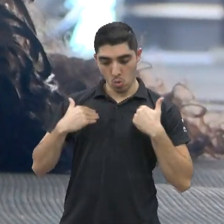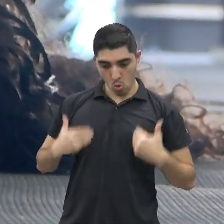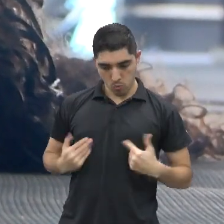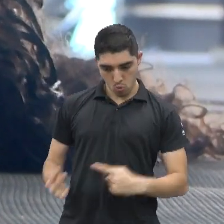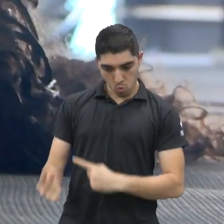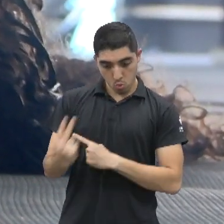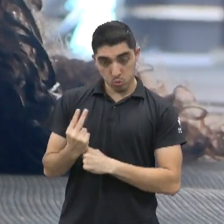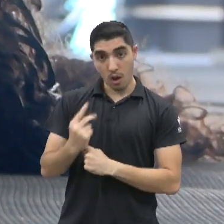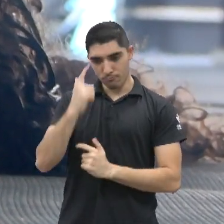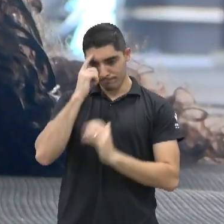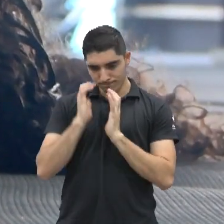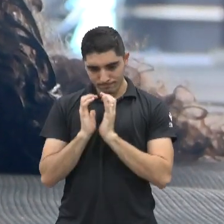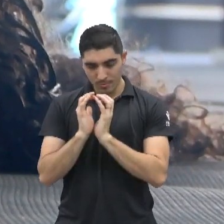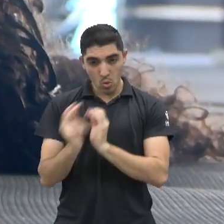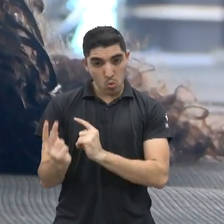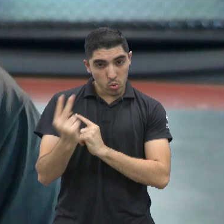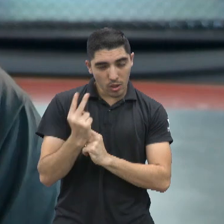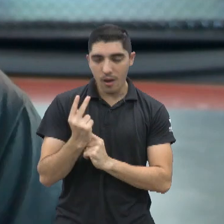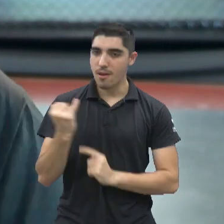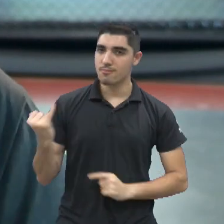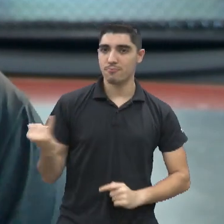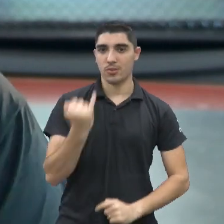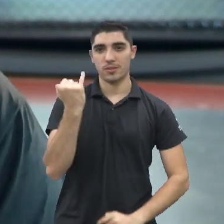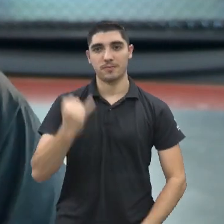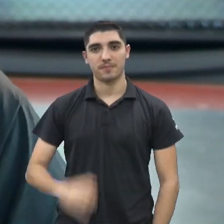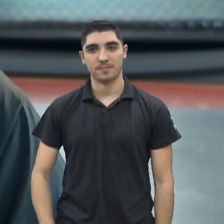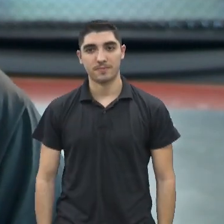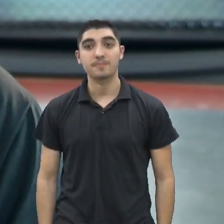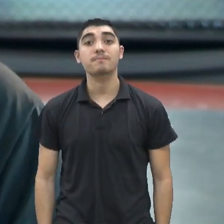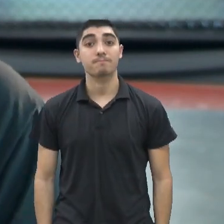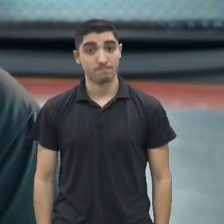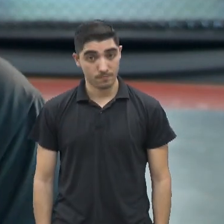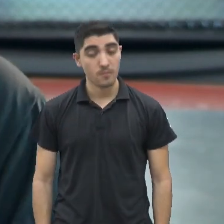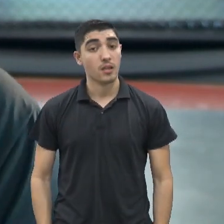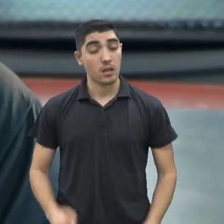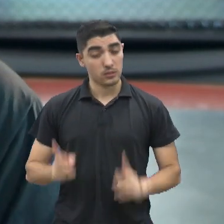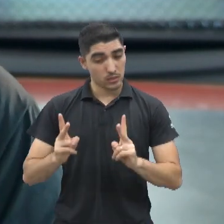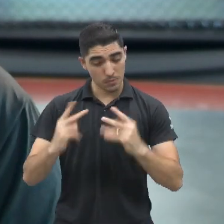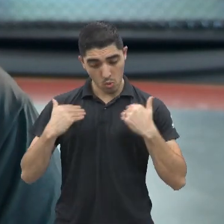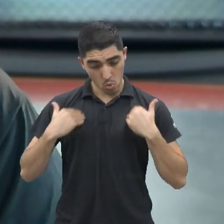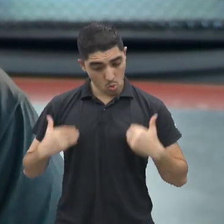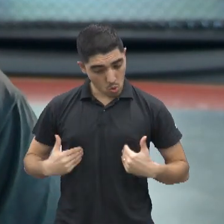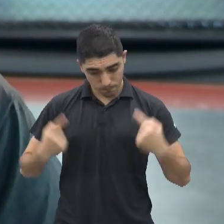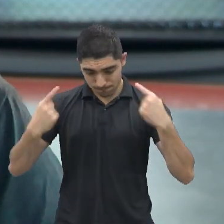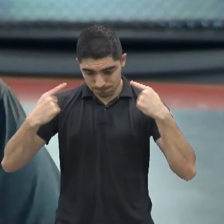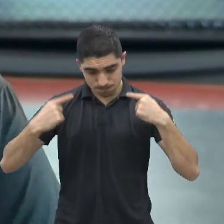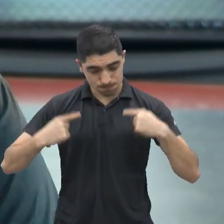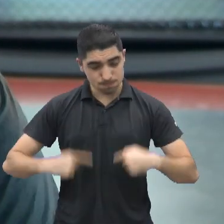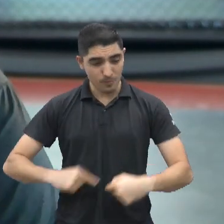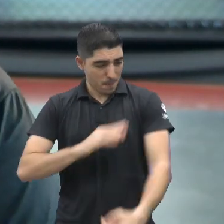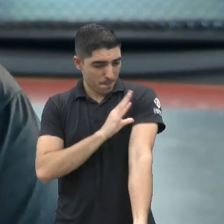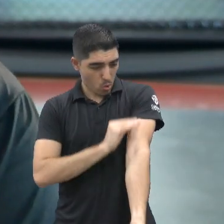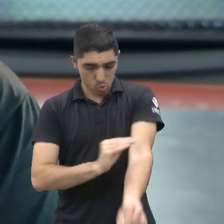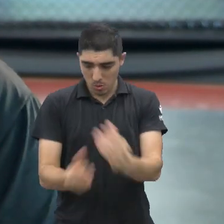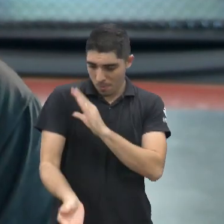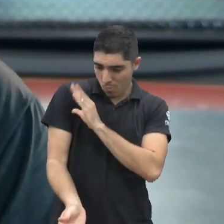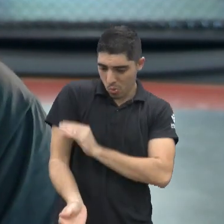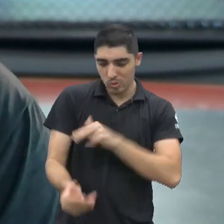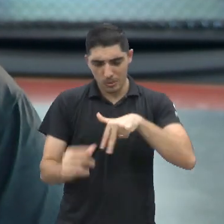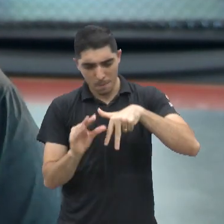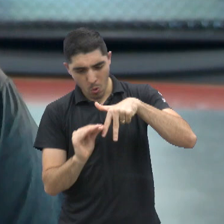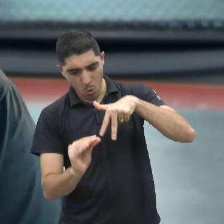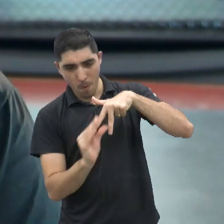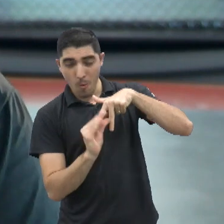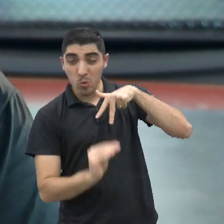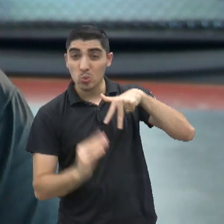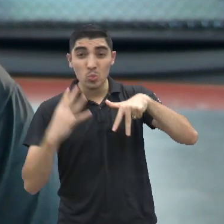são essenciais na vida de um atleta. Ela trabalha o corpo inteiro, com todos os músculos. Então, esse trabalho preventivo faz com que